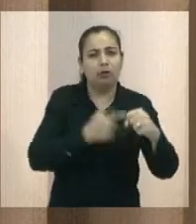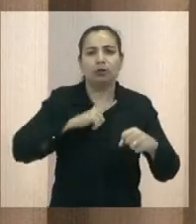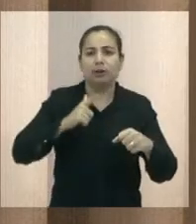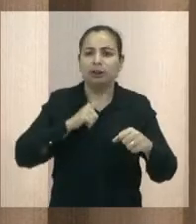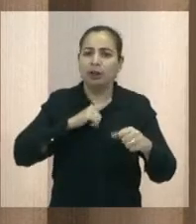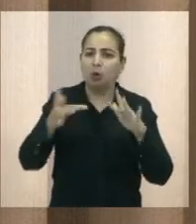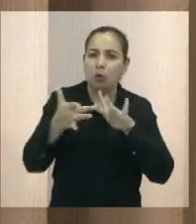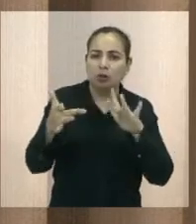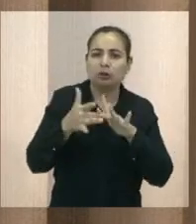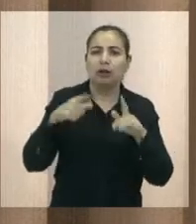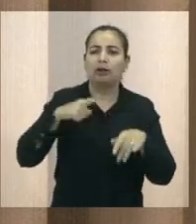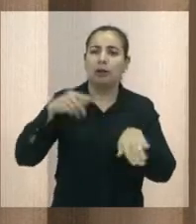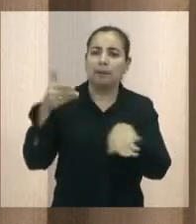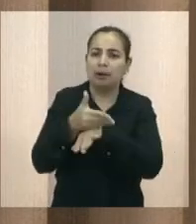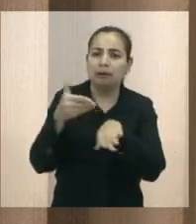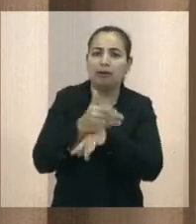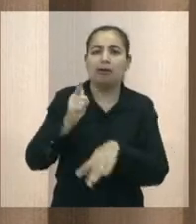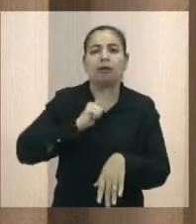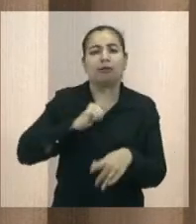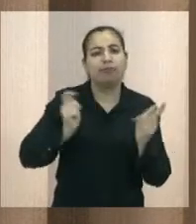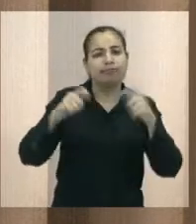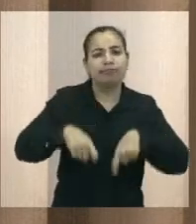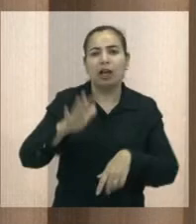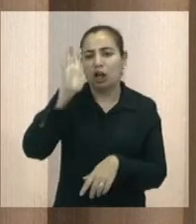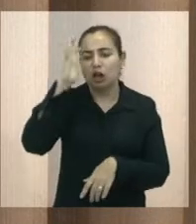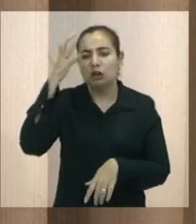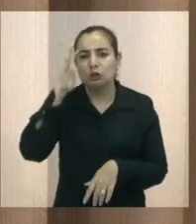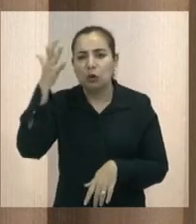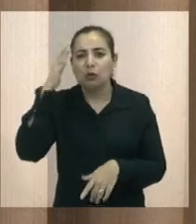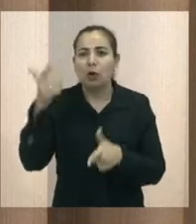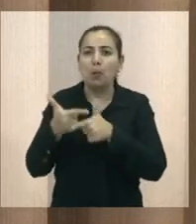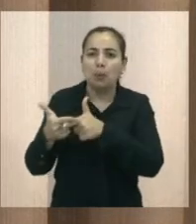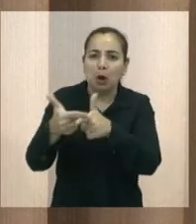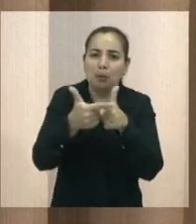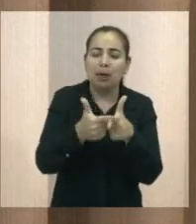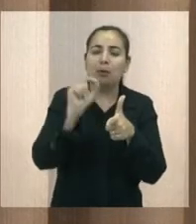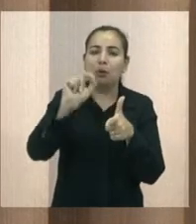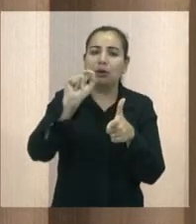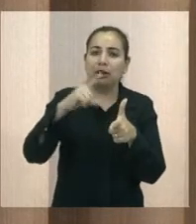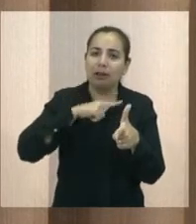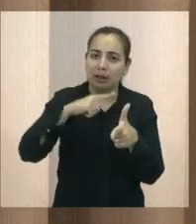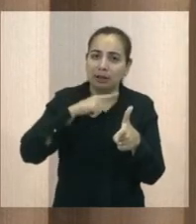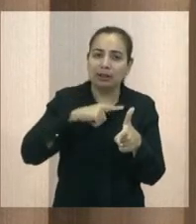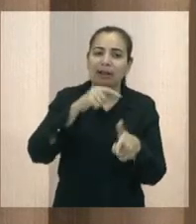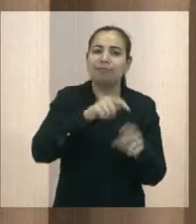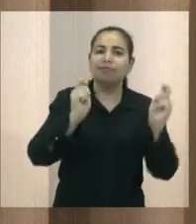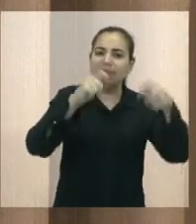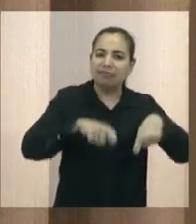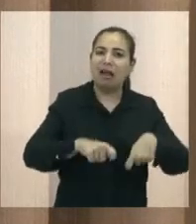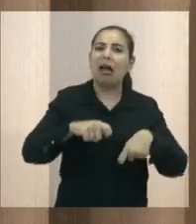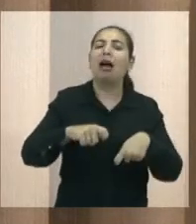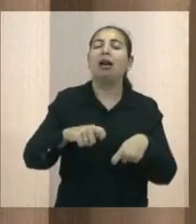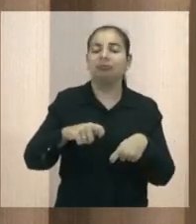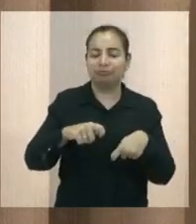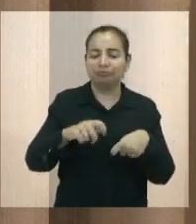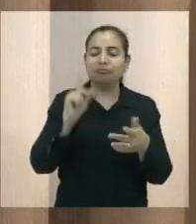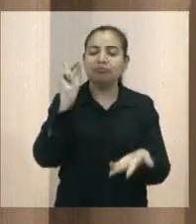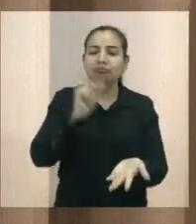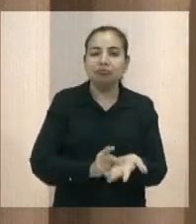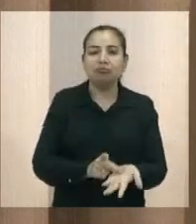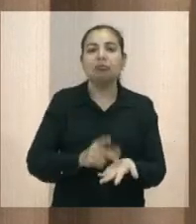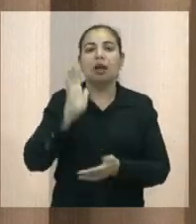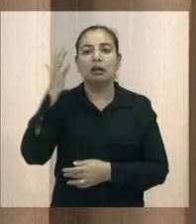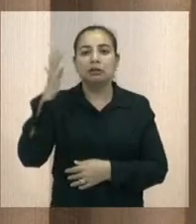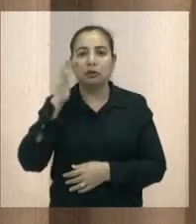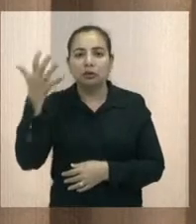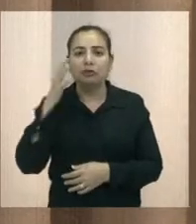população e pela sua capacidade de resolução, né, dos conflitos que chegam à instituição. Espero que ela possa realmente ampliar,